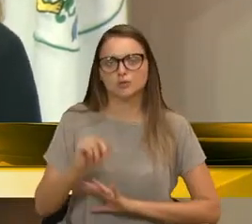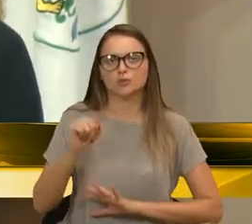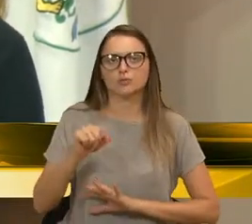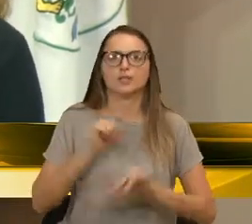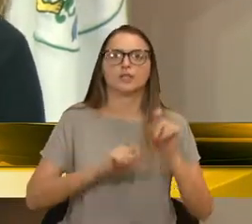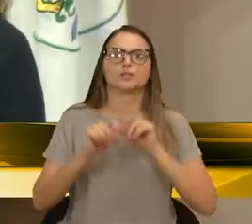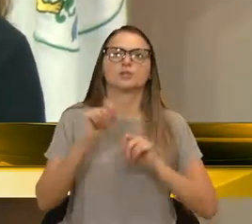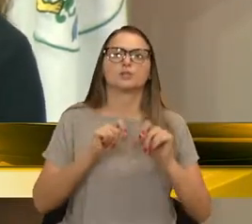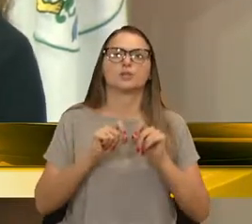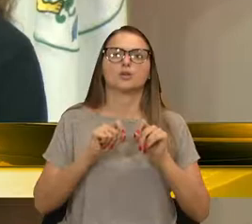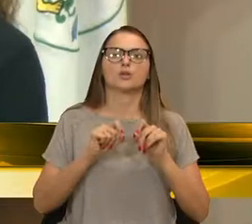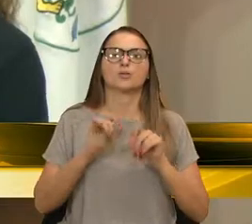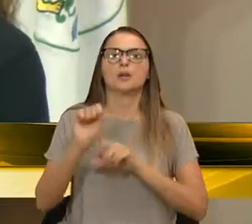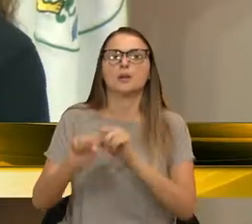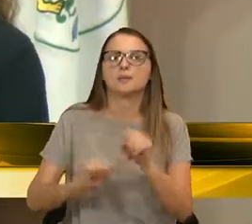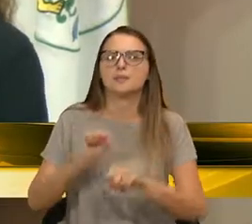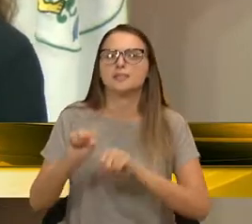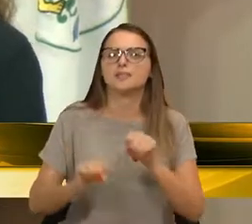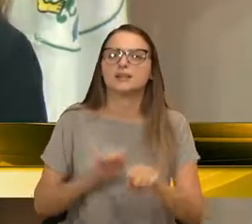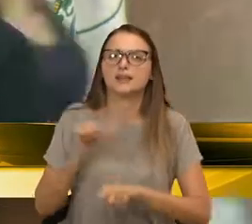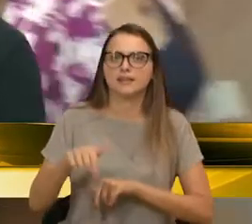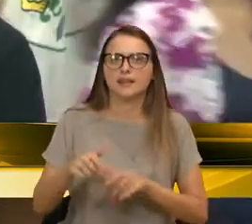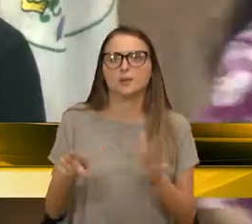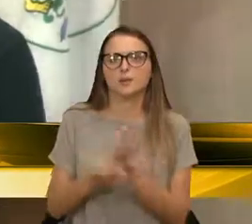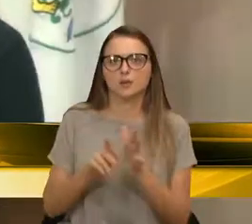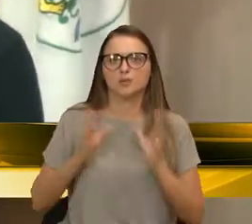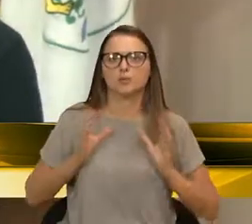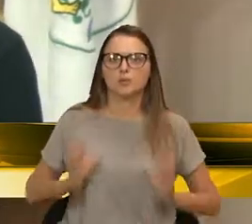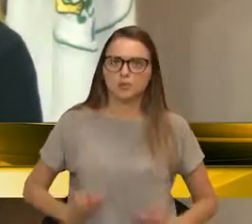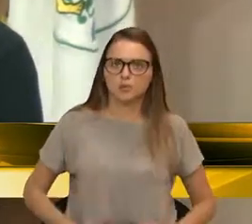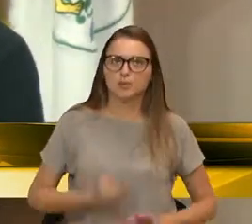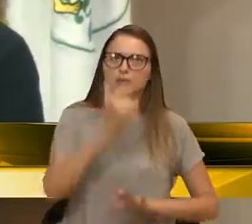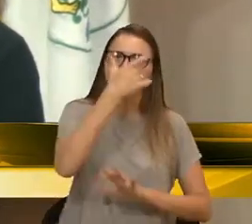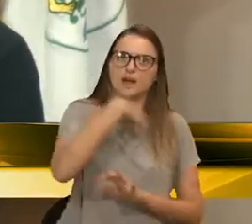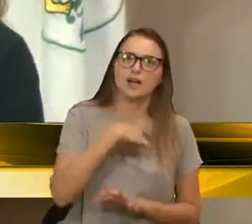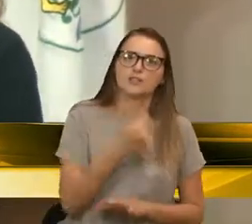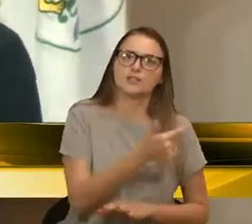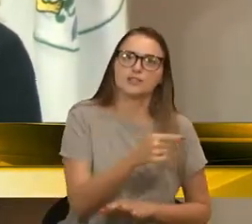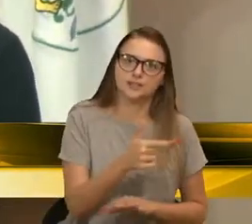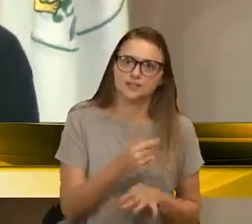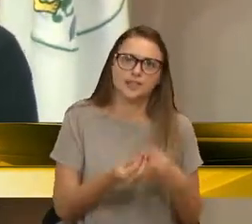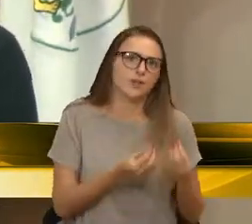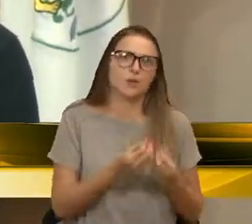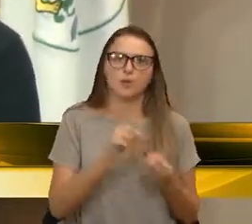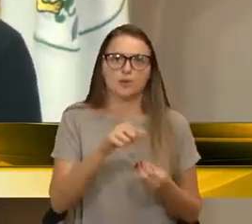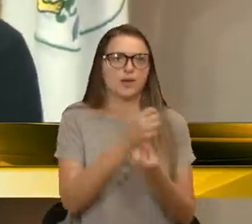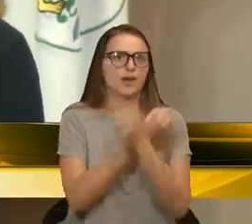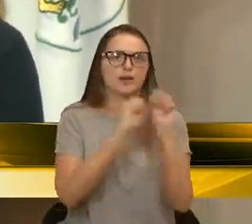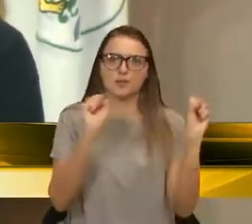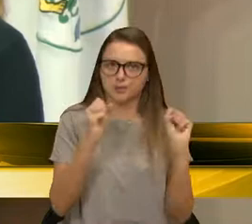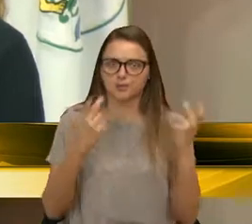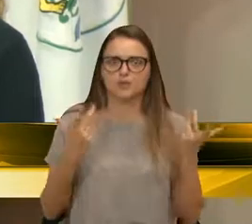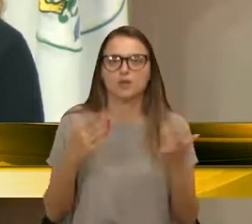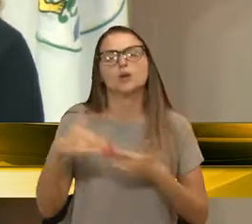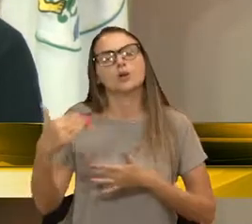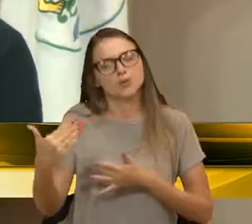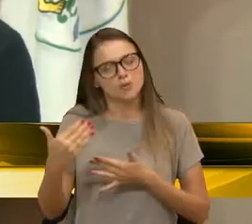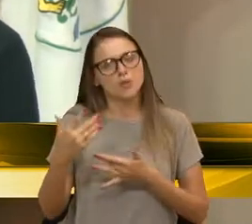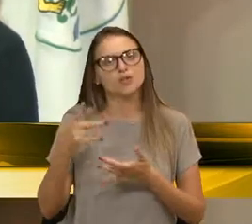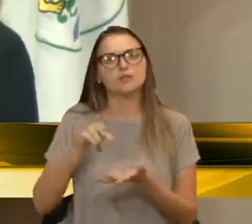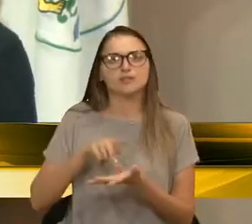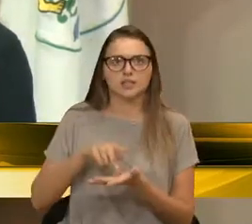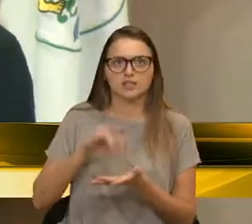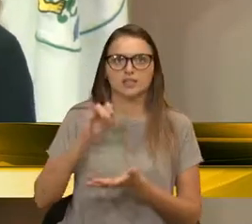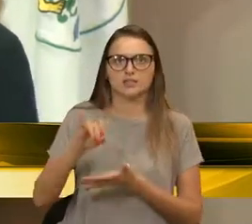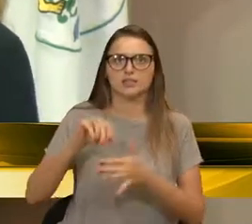relação à bicicleta é comportamental, das pessoas acharem que não tem como, que não é possível, quando, na realidade, se